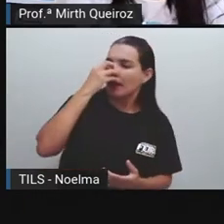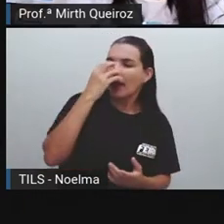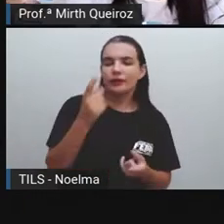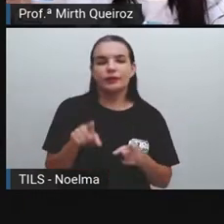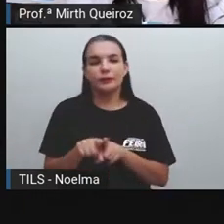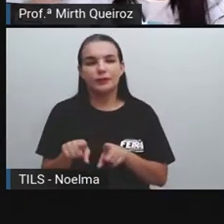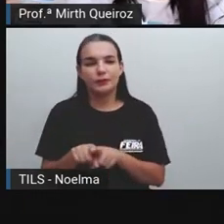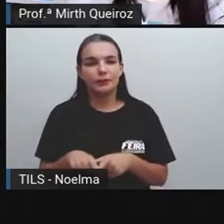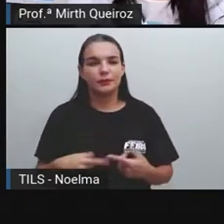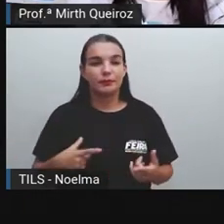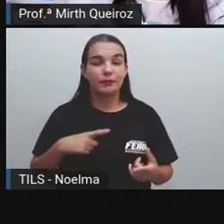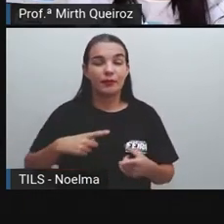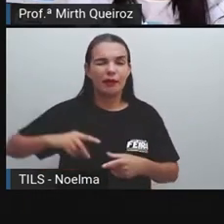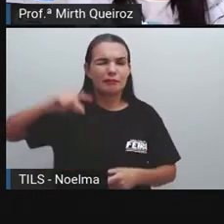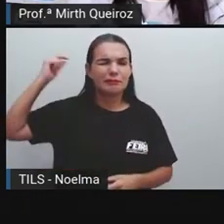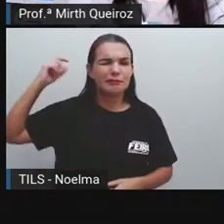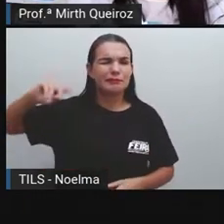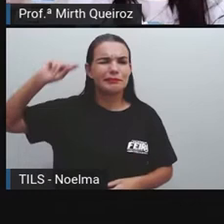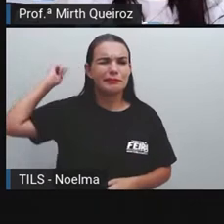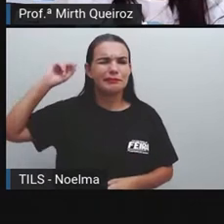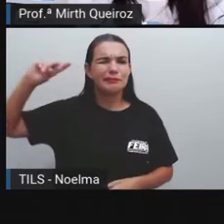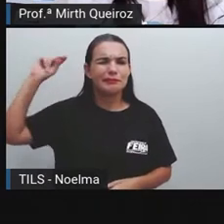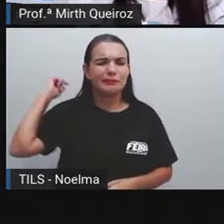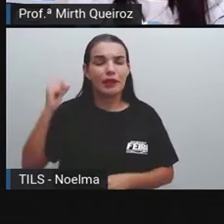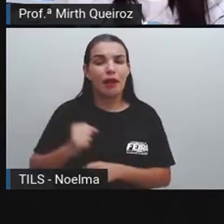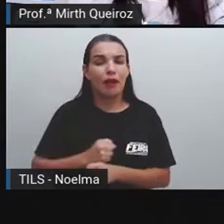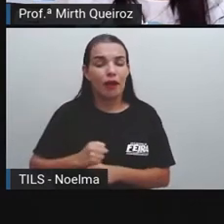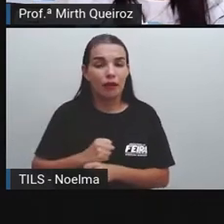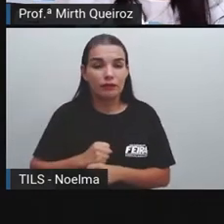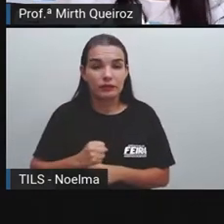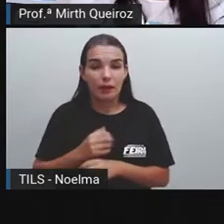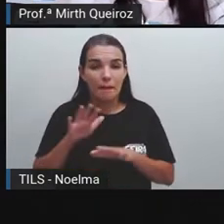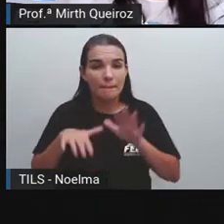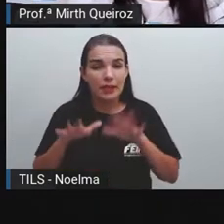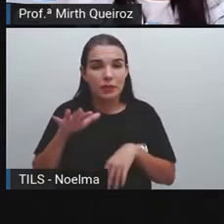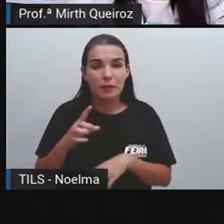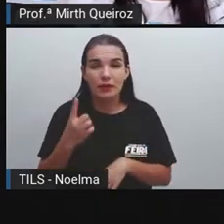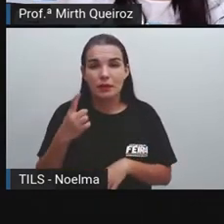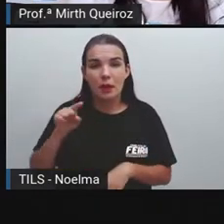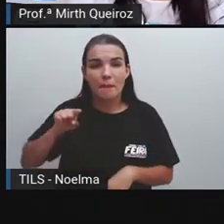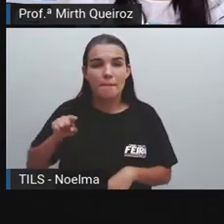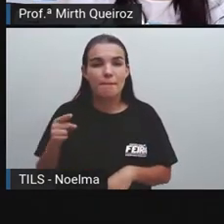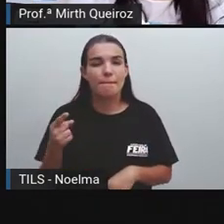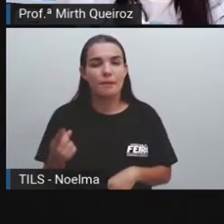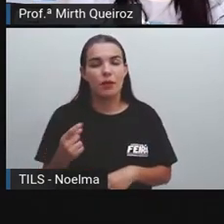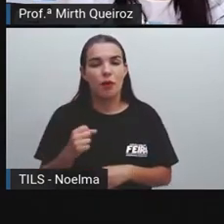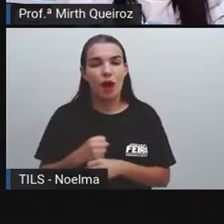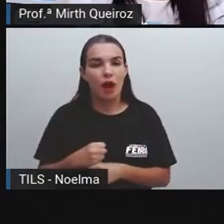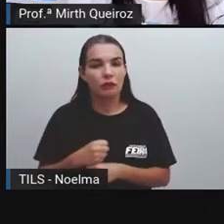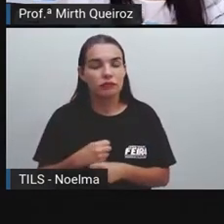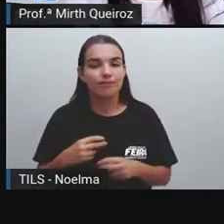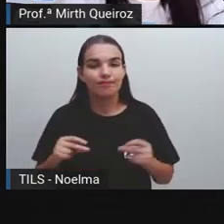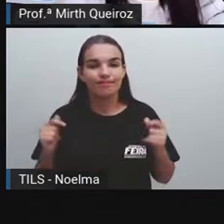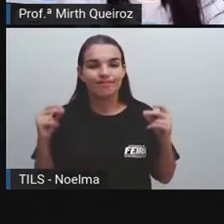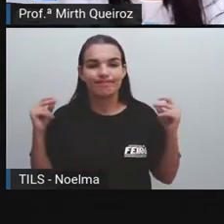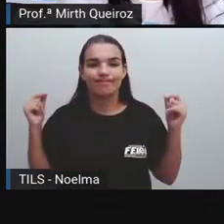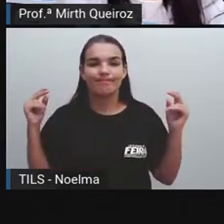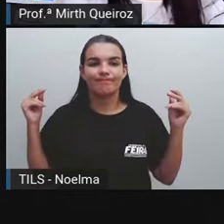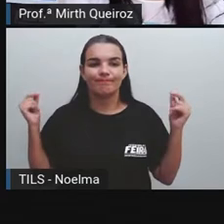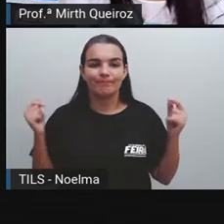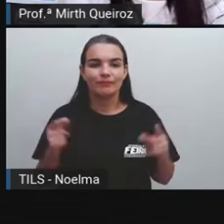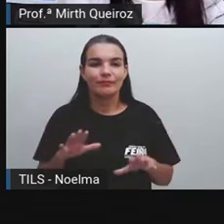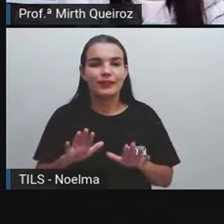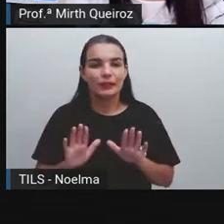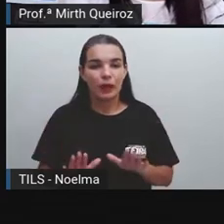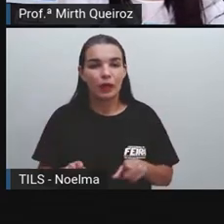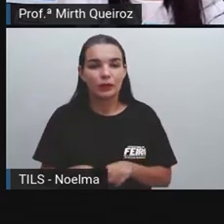aí foi desde a antiguidade, há mais ou menos 1.000 anos, não se tem uma data precisa, e mas